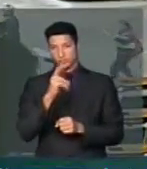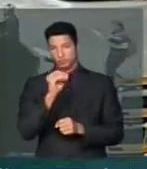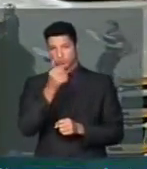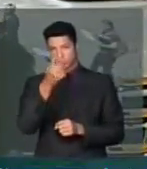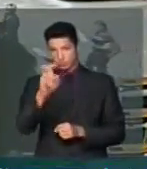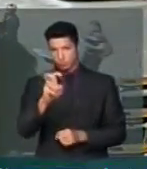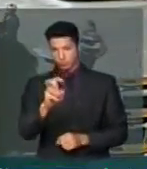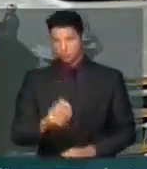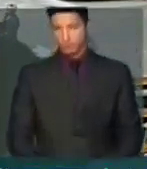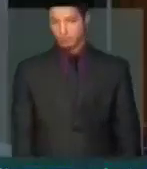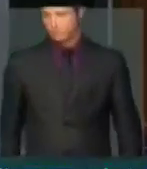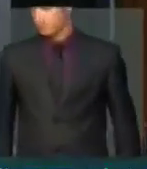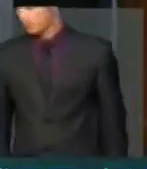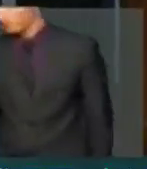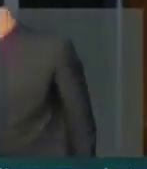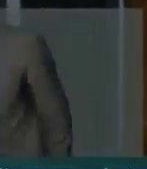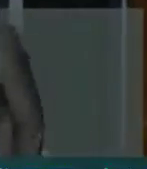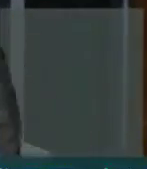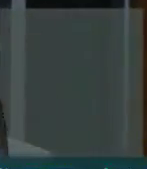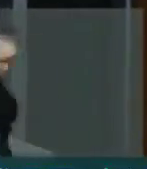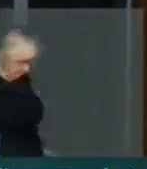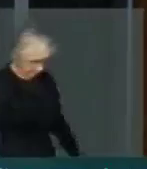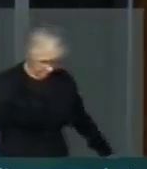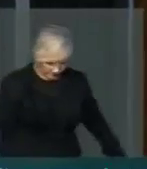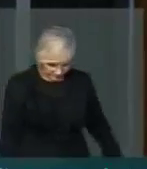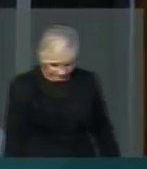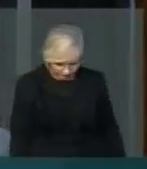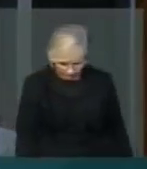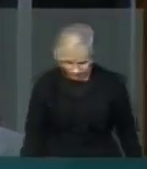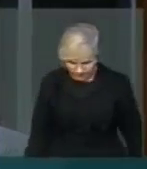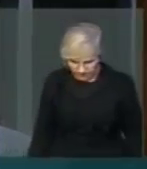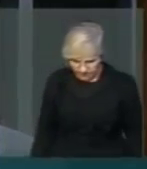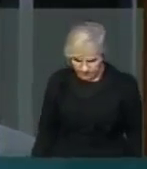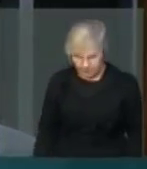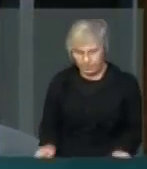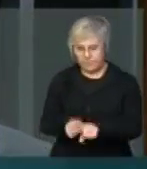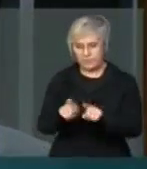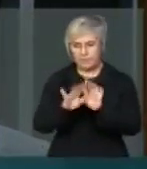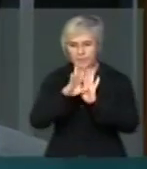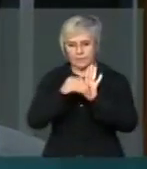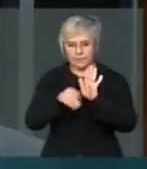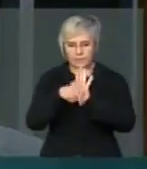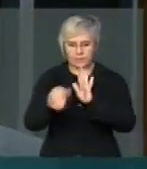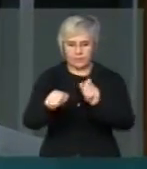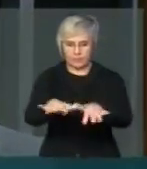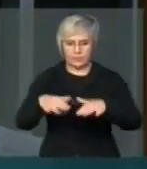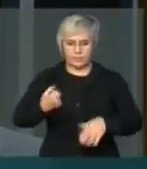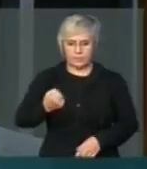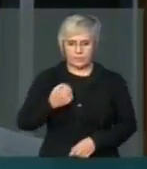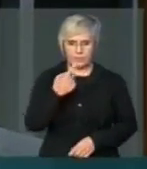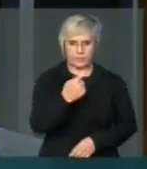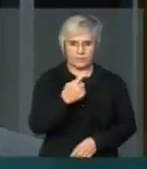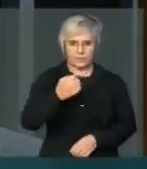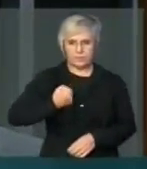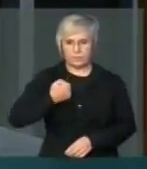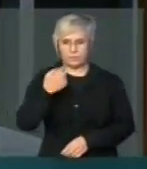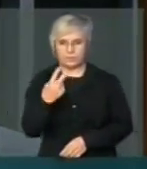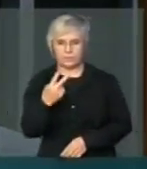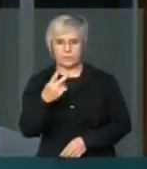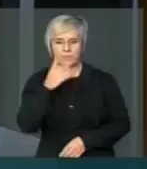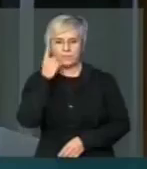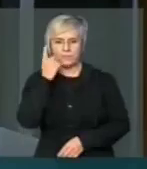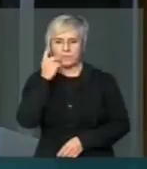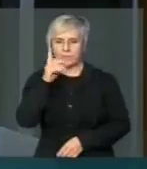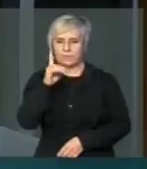de 2015 e das emendas de plenário números 1 e 2, de autoria dos senhores deputados